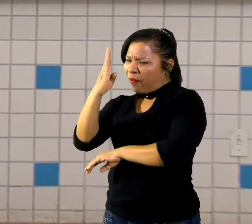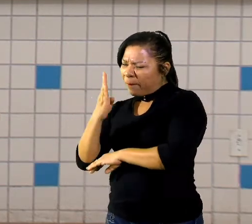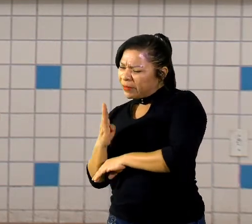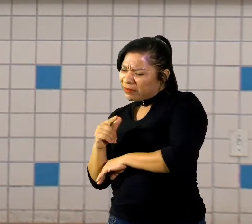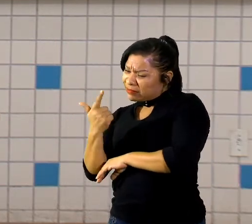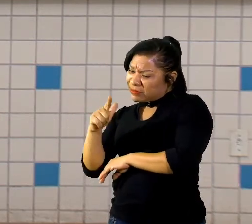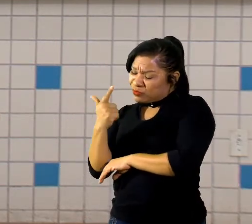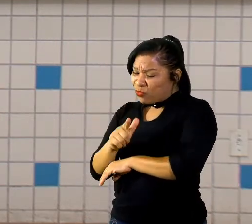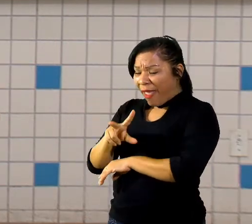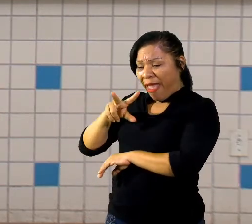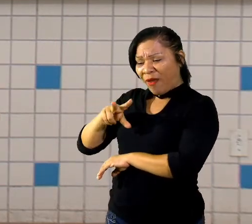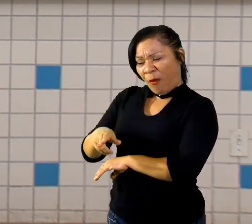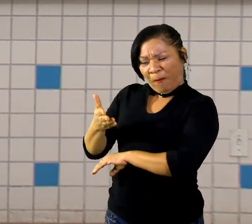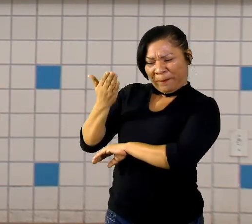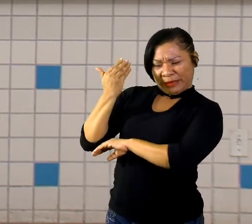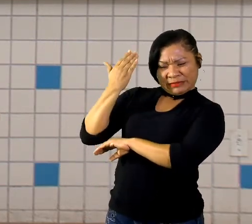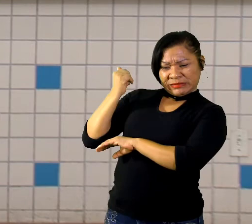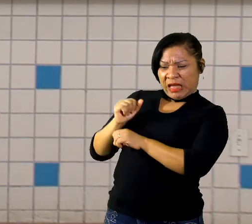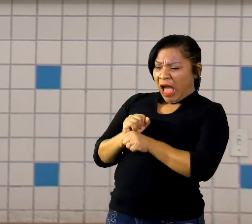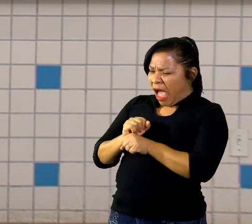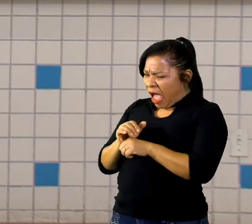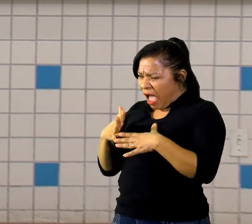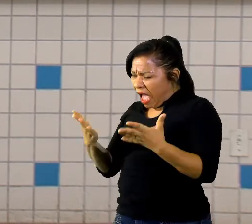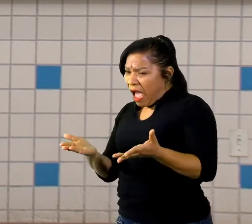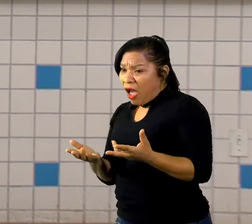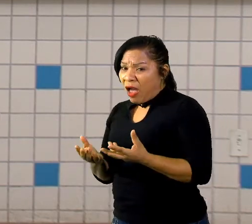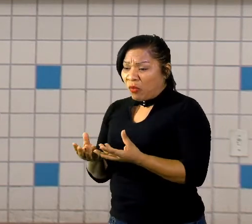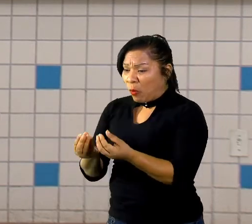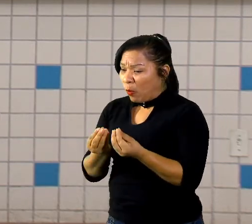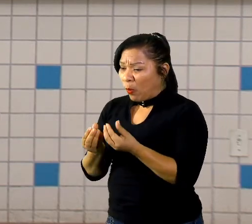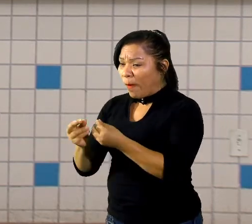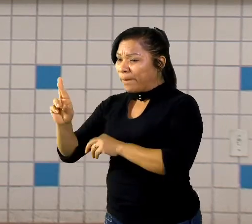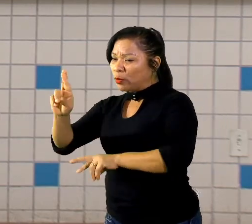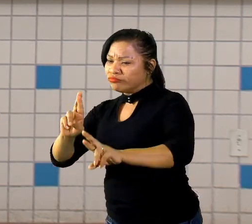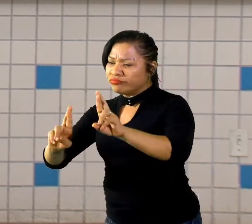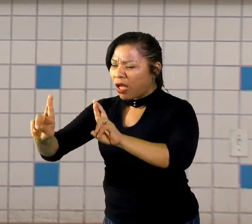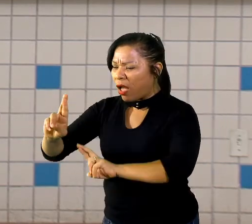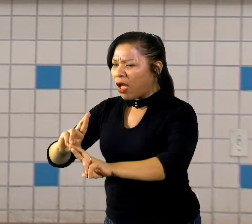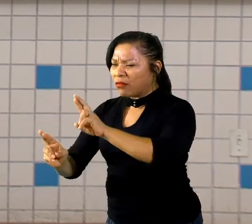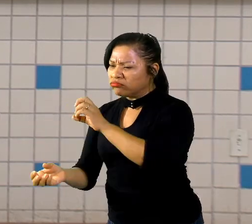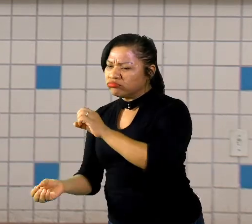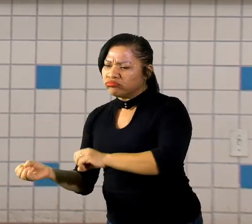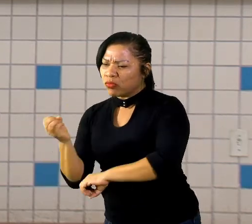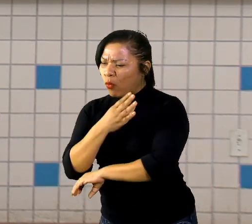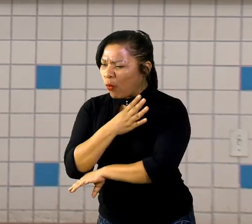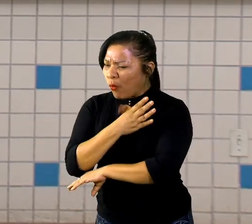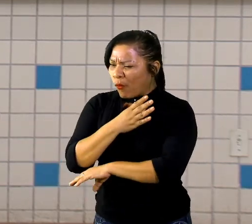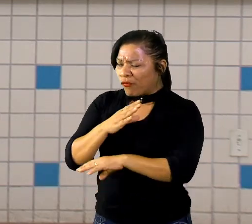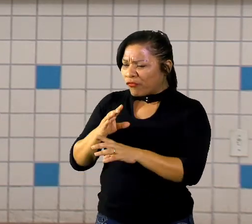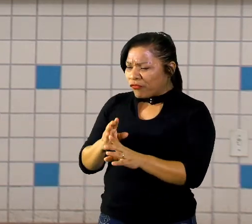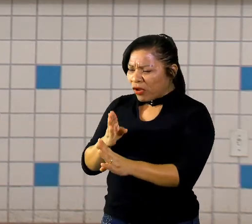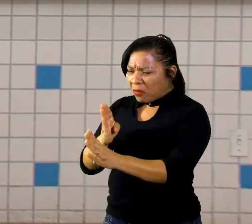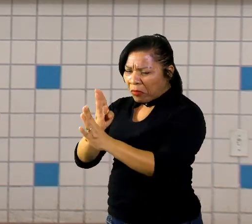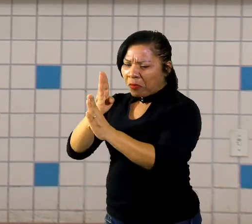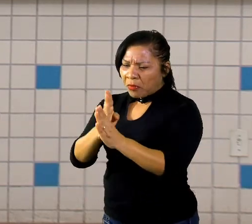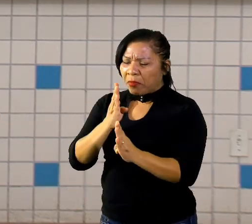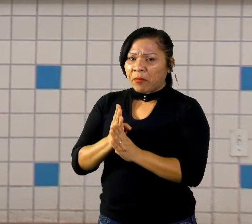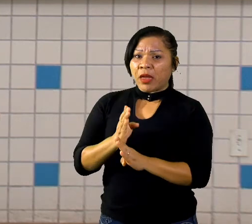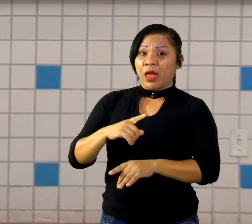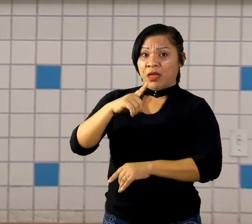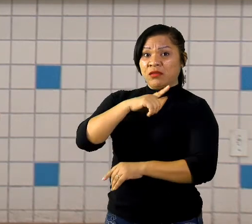antes. Muitas regiões novas haviam sido descobertas, muitas regiões novas estavam densamente